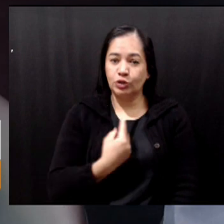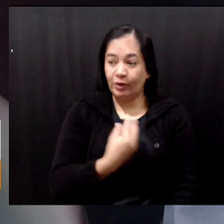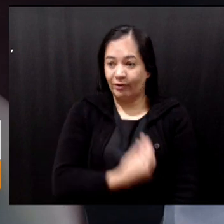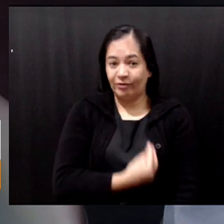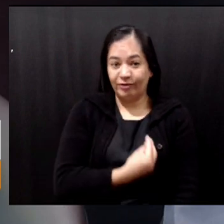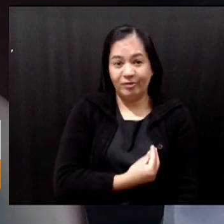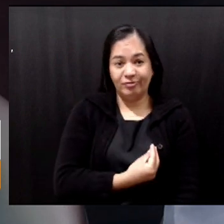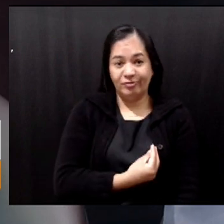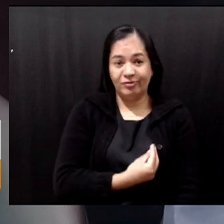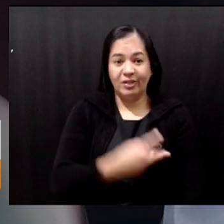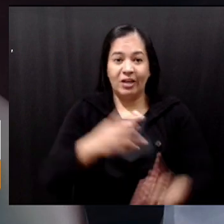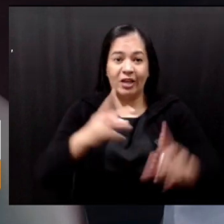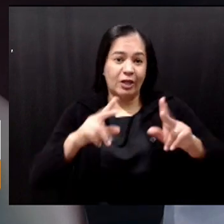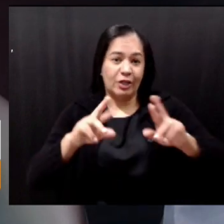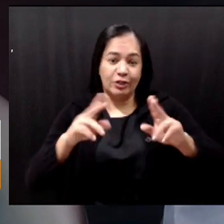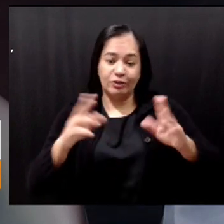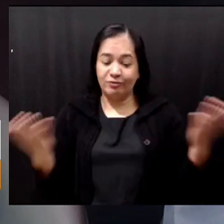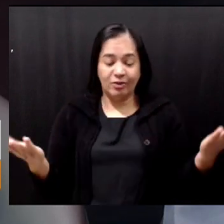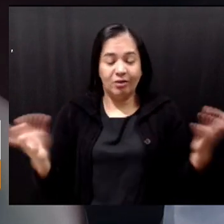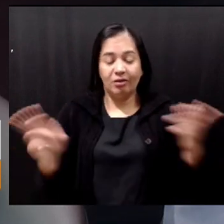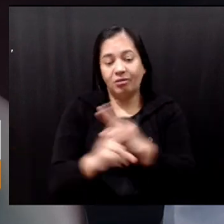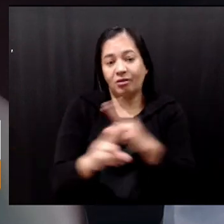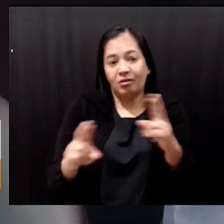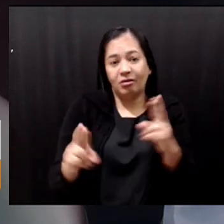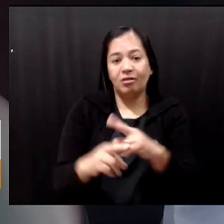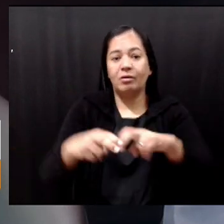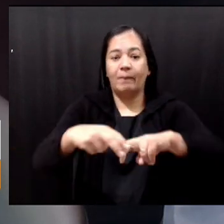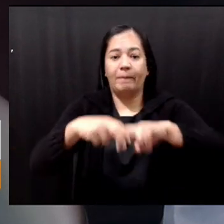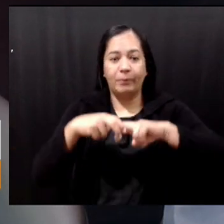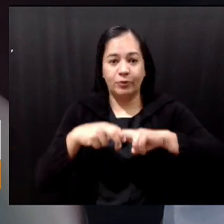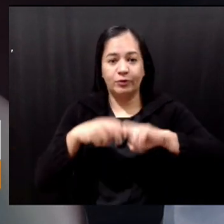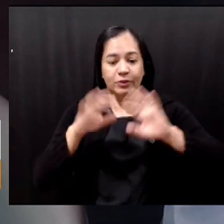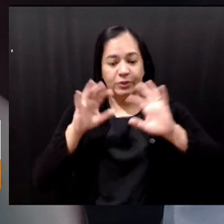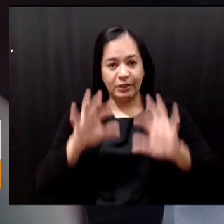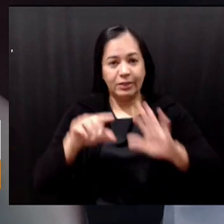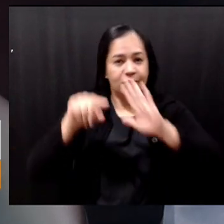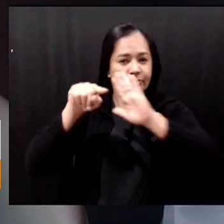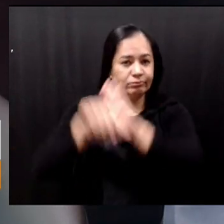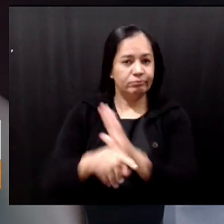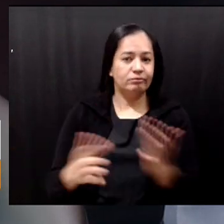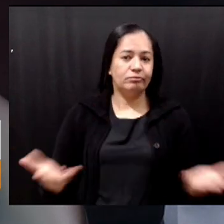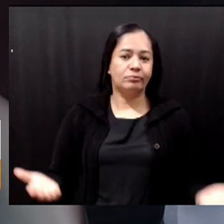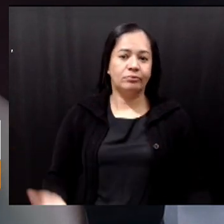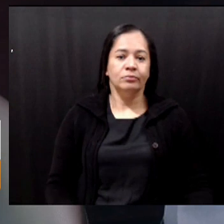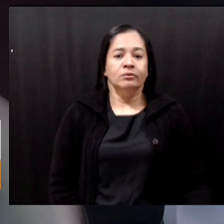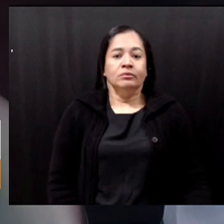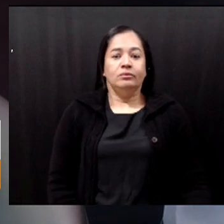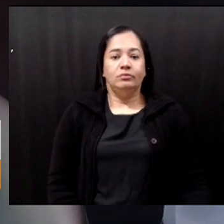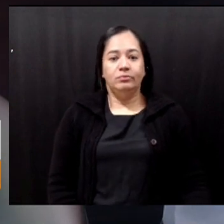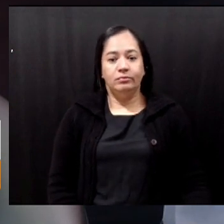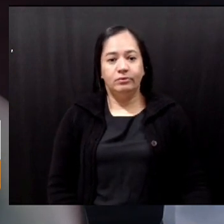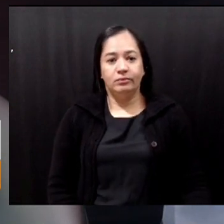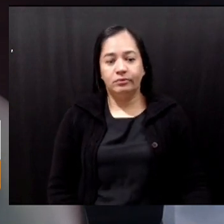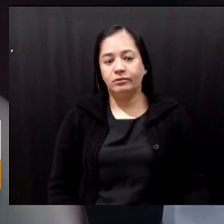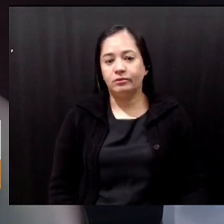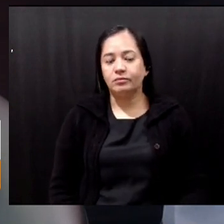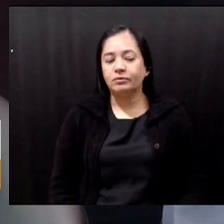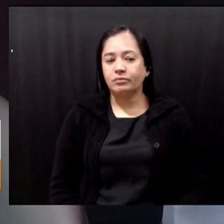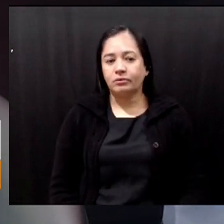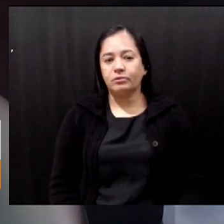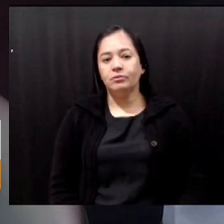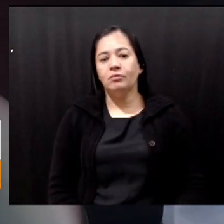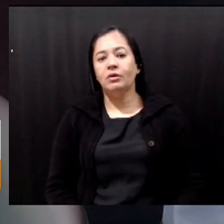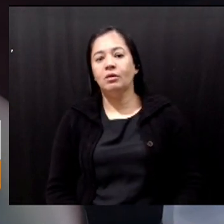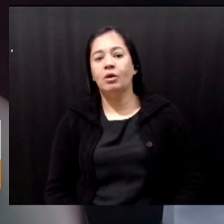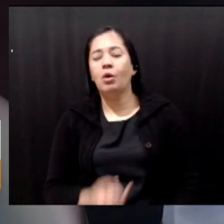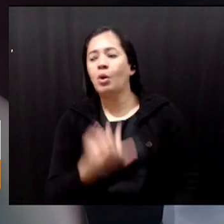essas relações. E eu acho que faz-se necessário esse questionamento, né. Então, ok, tenho 300 amigos, quantos deles, de